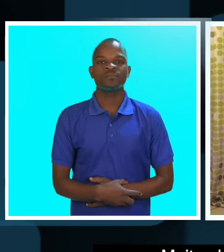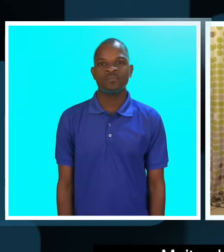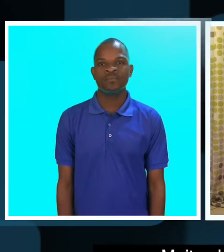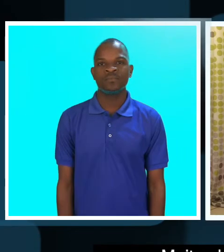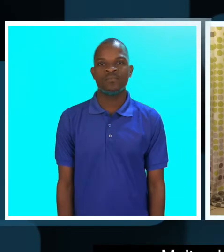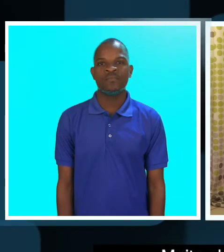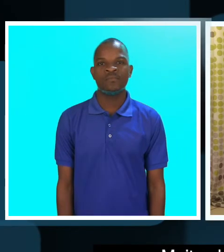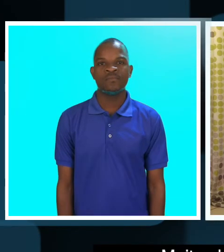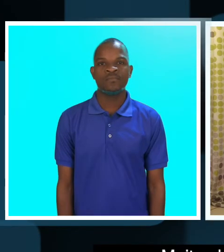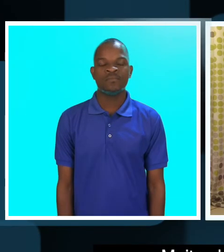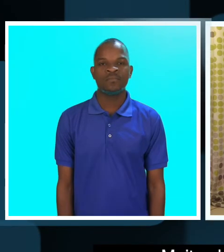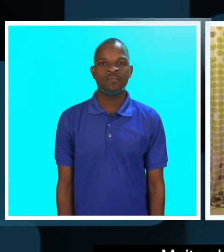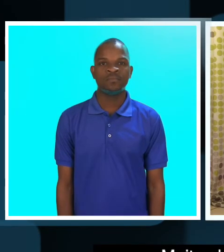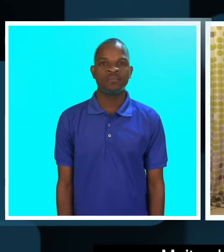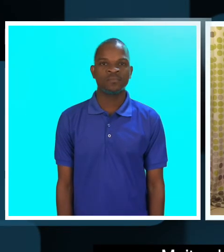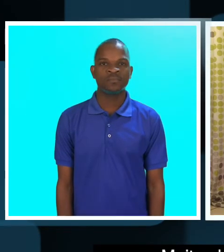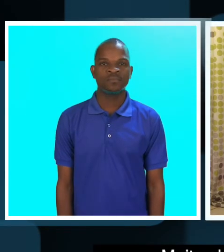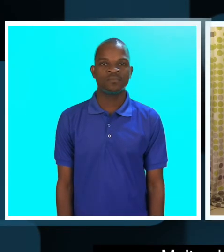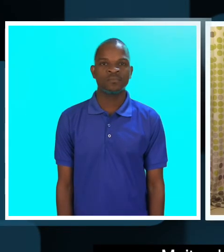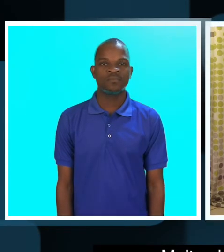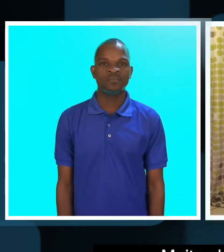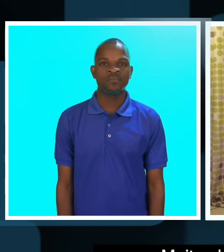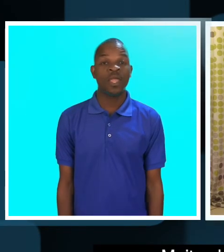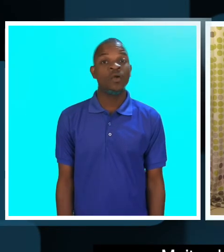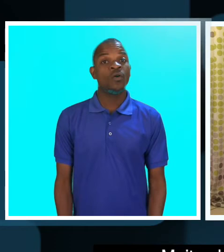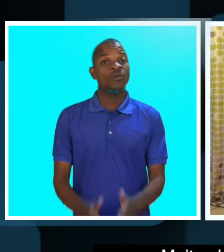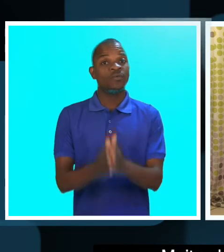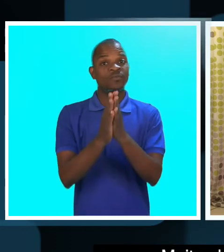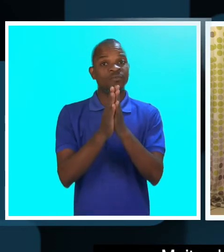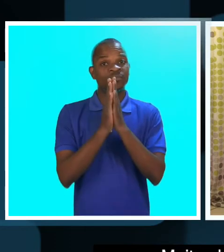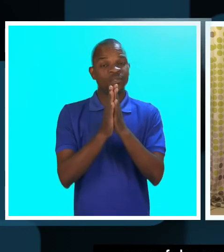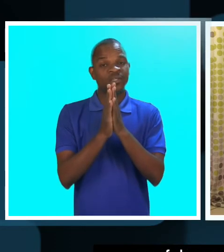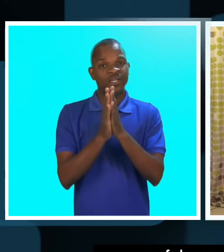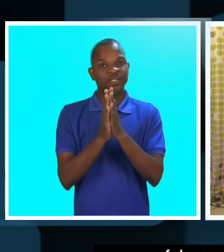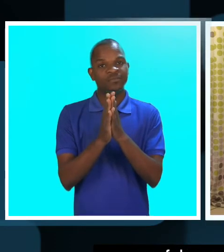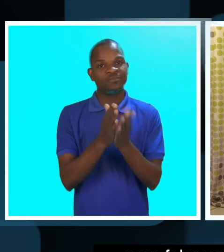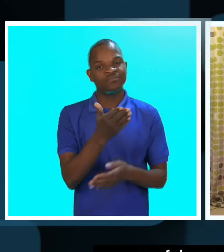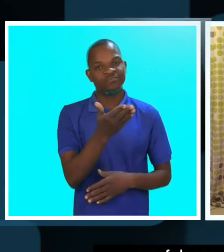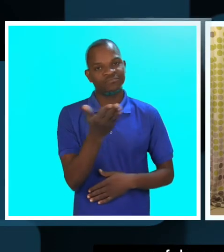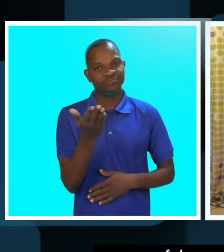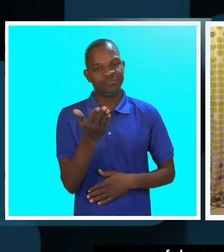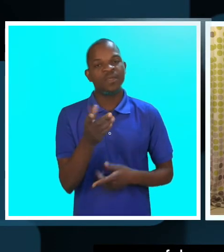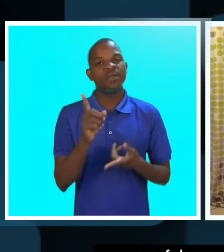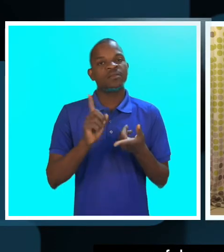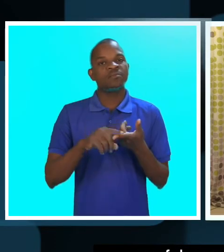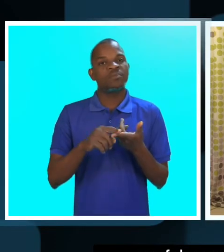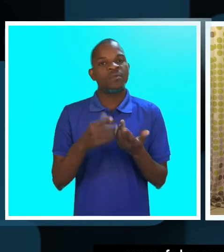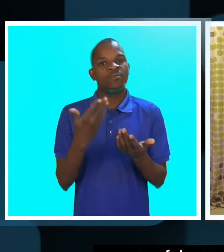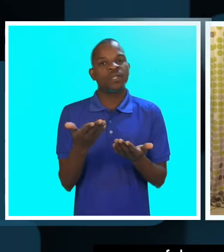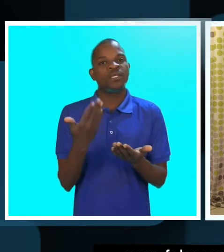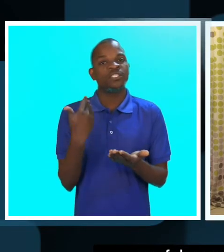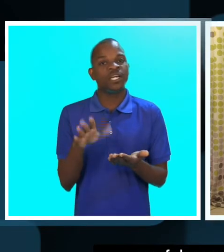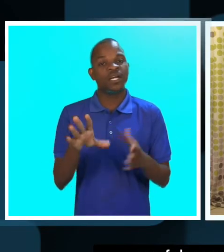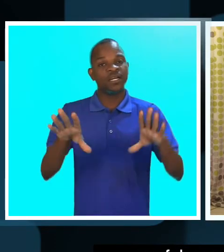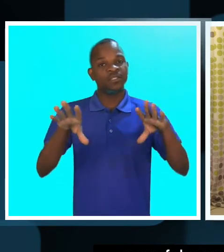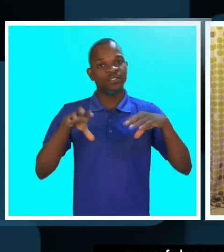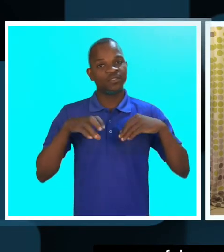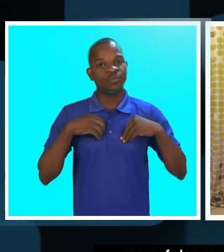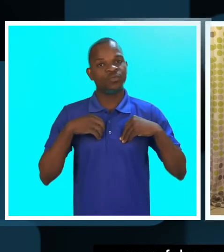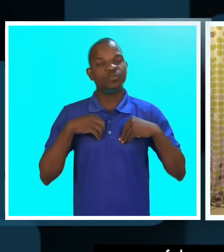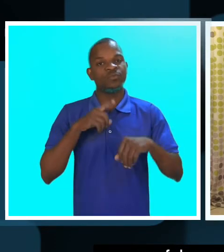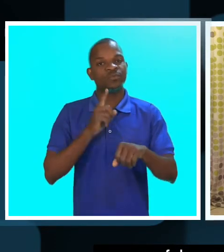Muito obrigado, Sérgio, Manuel, por ter nos cedido esse tempo para falar um pouco da associação de